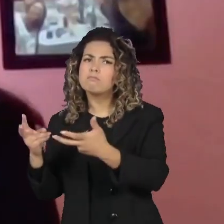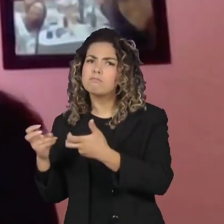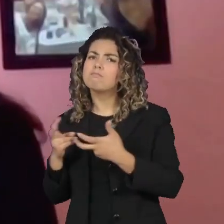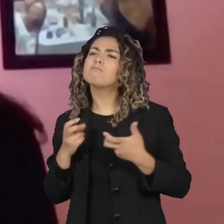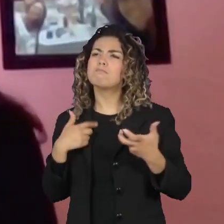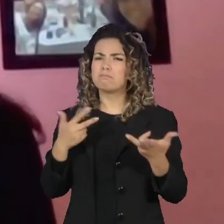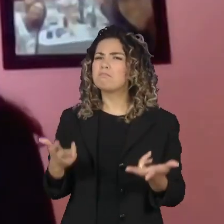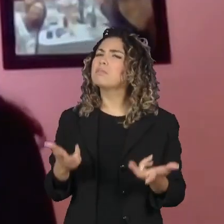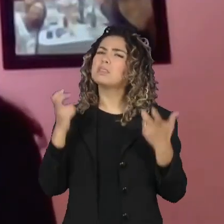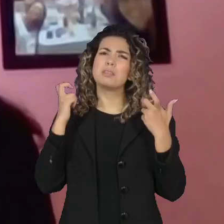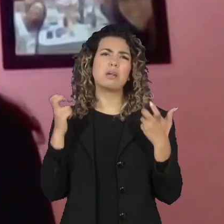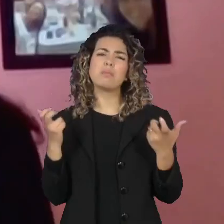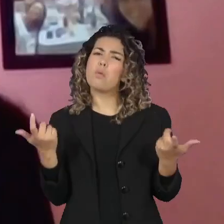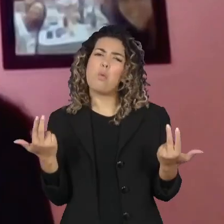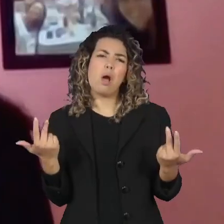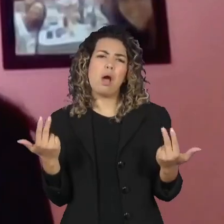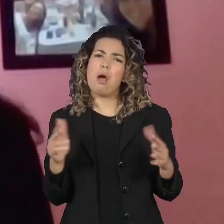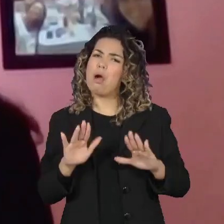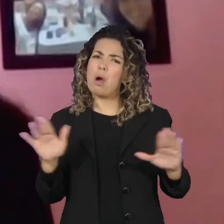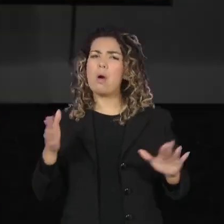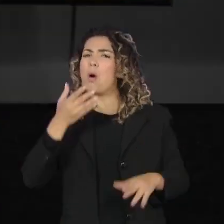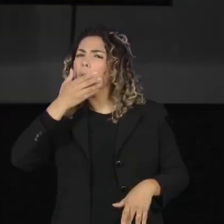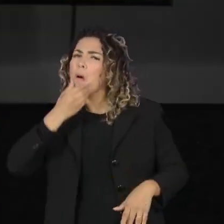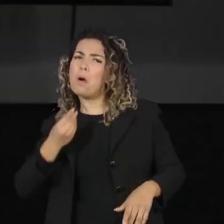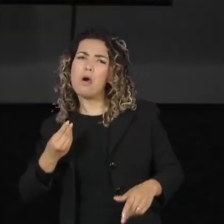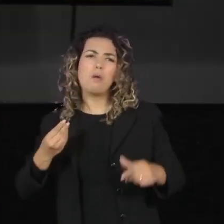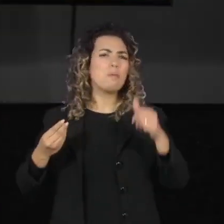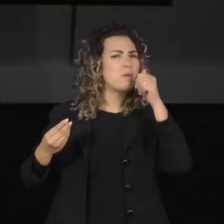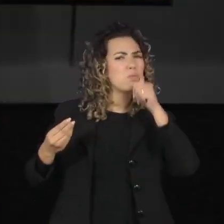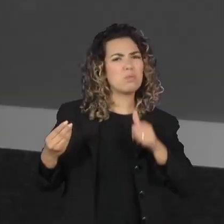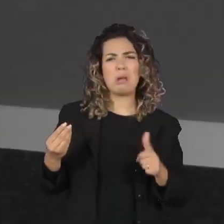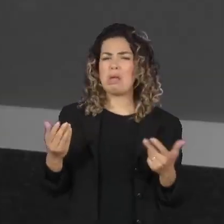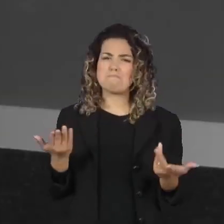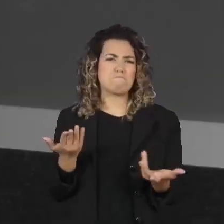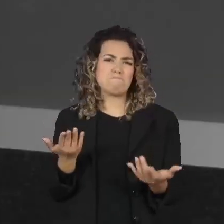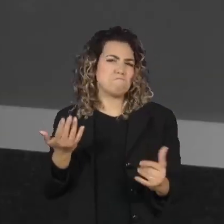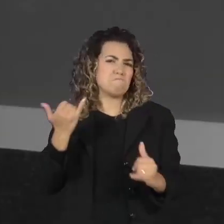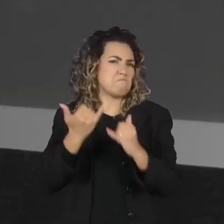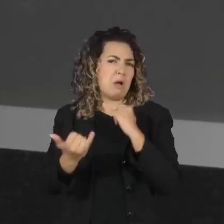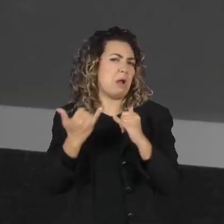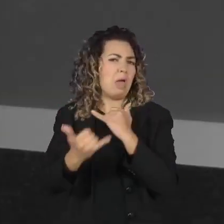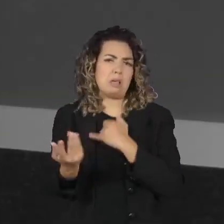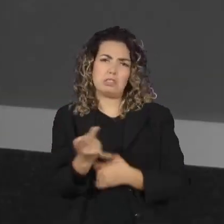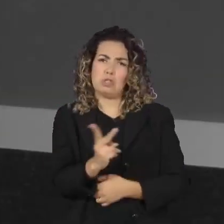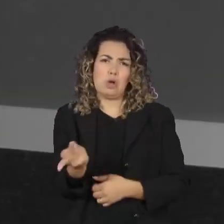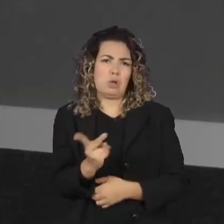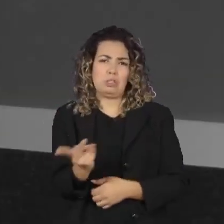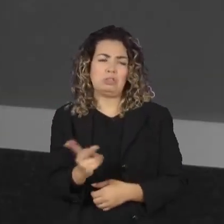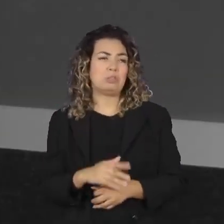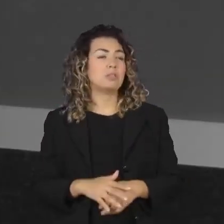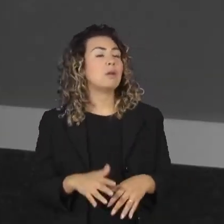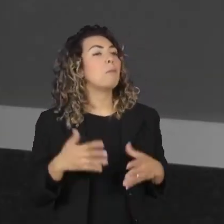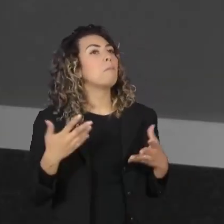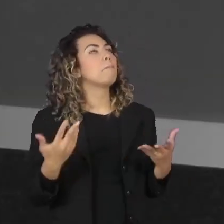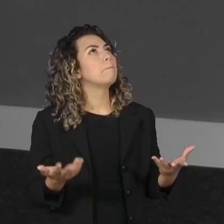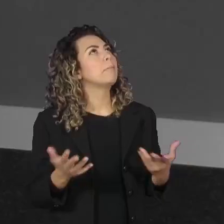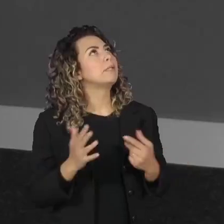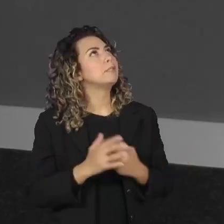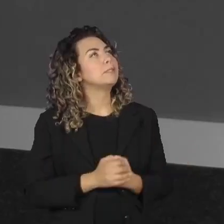encontra proporção igual, 1 para 1. Homens e mulheres é tudo muito parecido. E em que momento esse problema